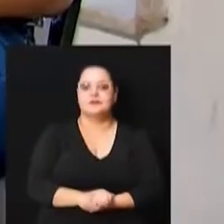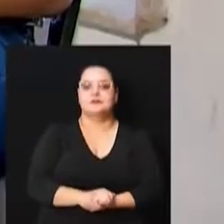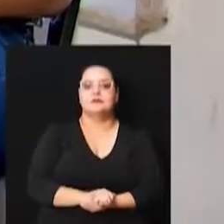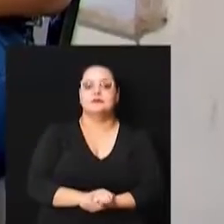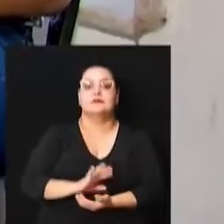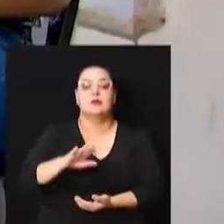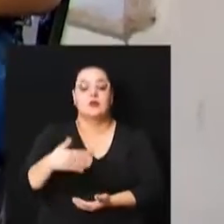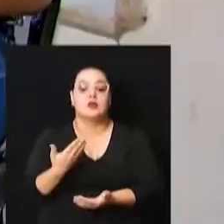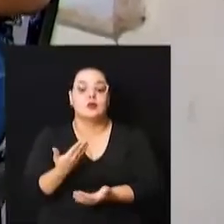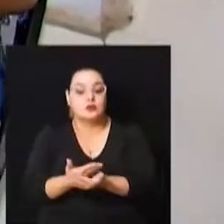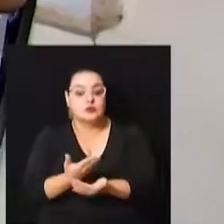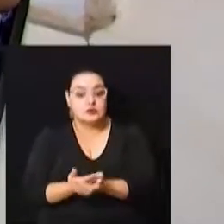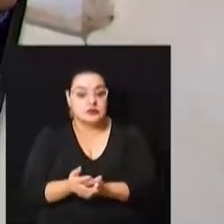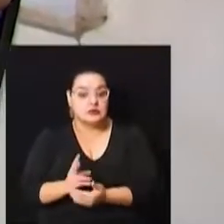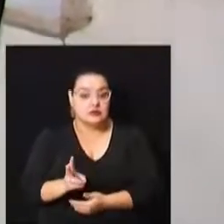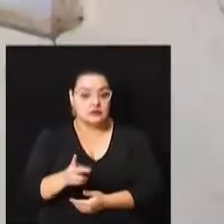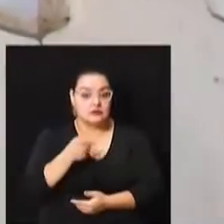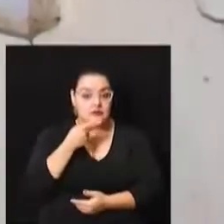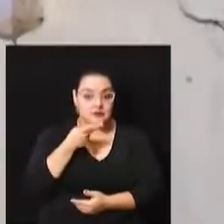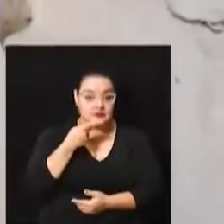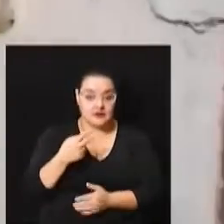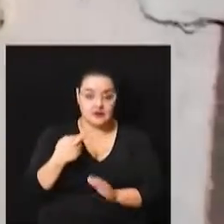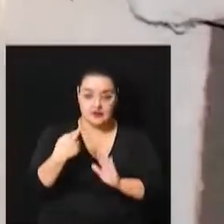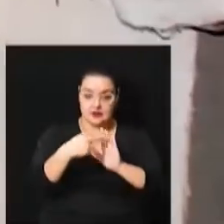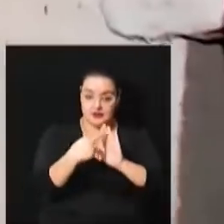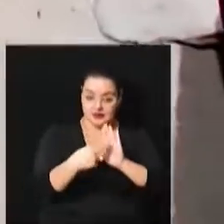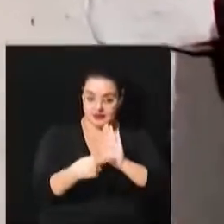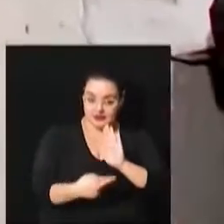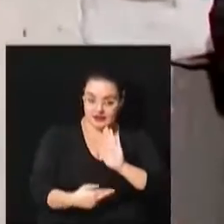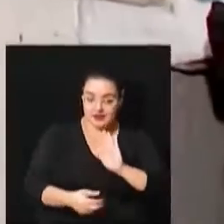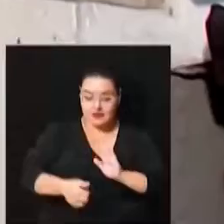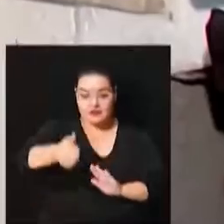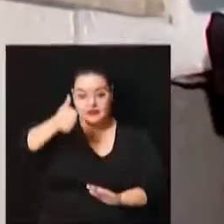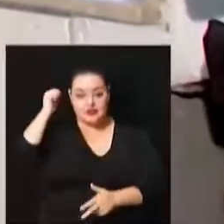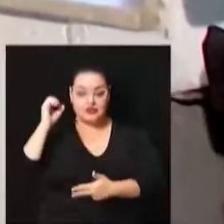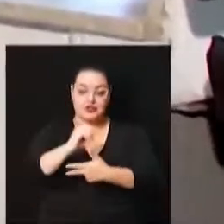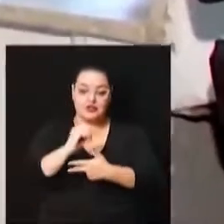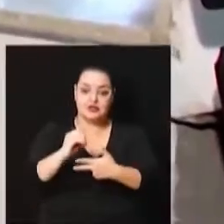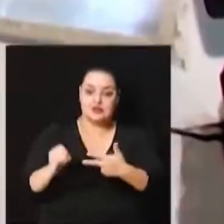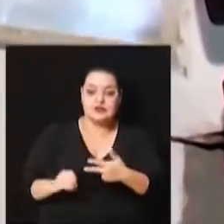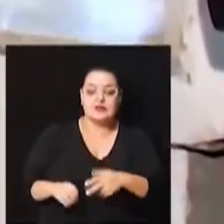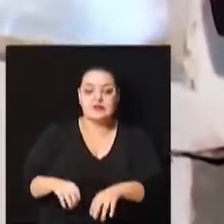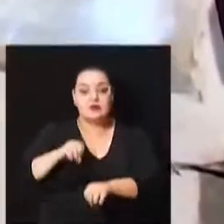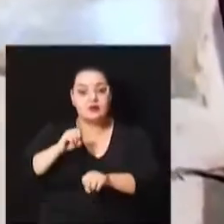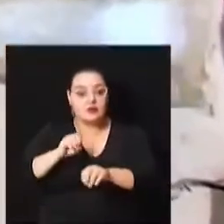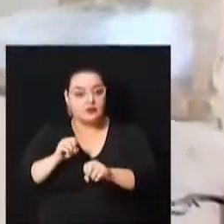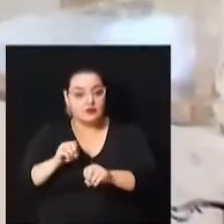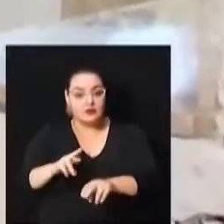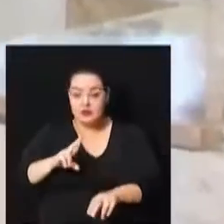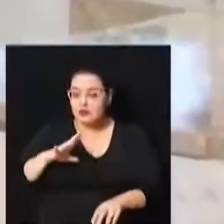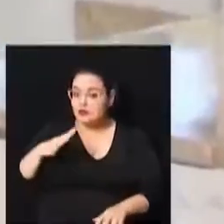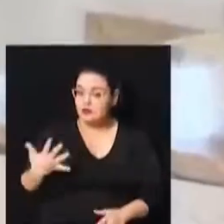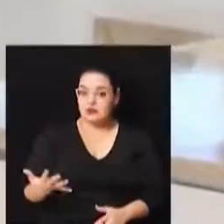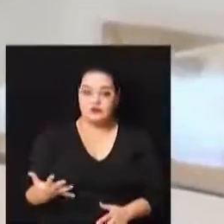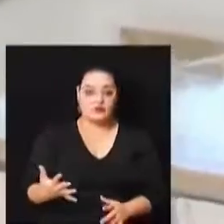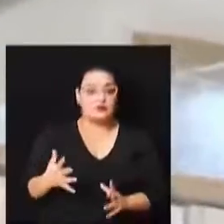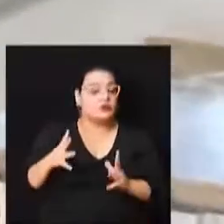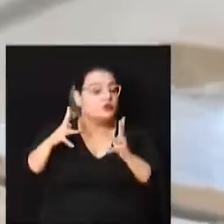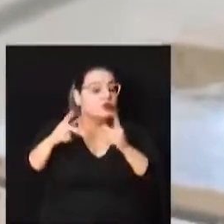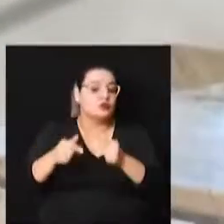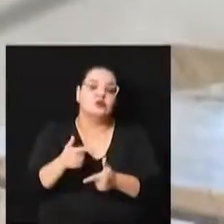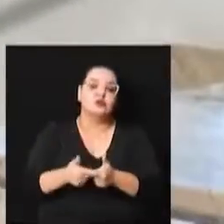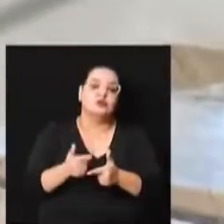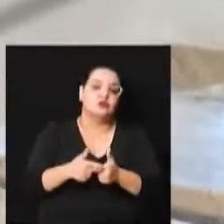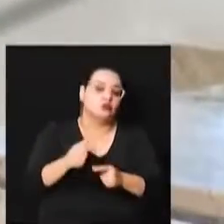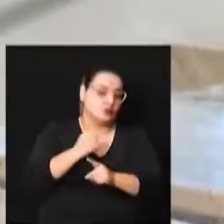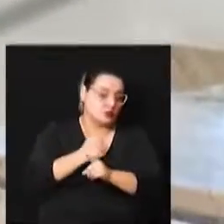Desde quando eu estudava, uma das coisas que eu sempre colocava na minha redação de vestibular, de Enem, é que a educação é a solução para todos os males da